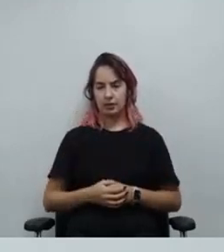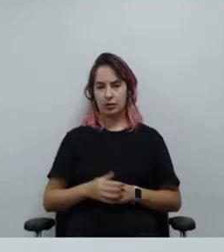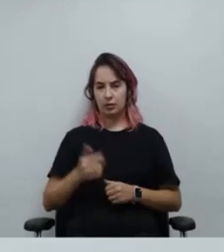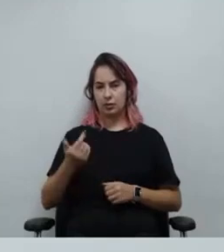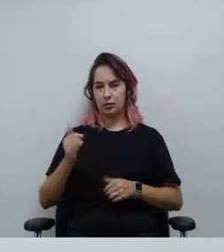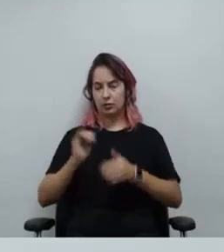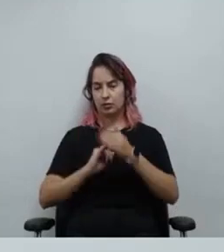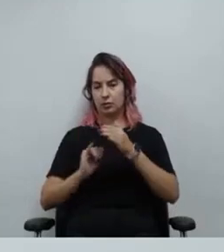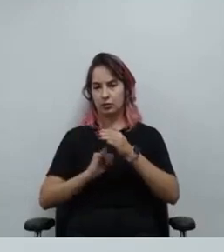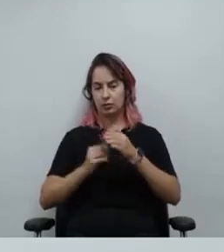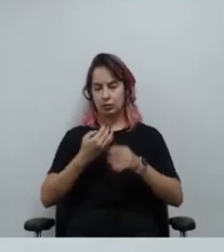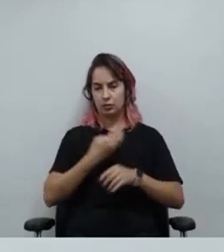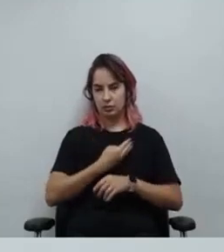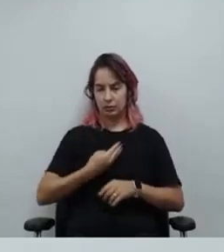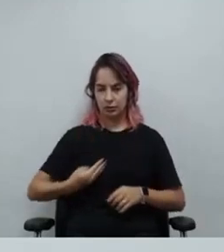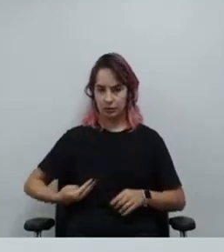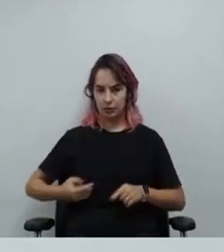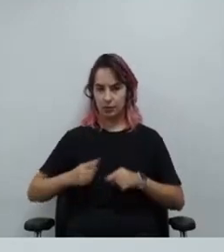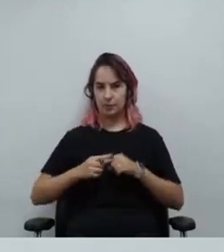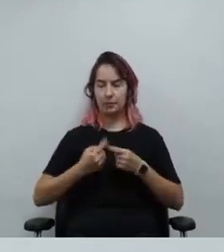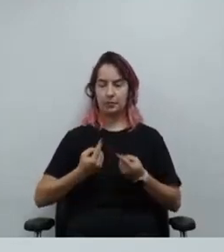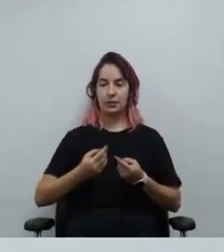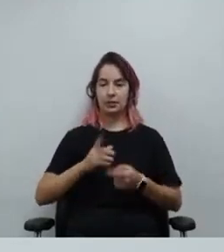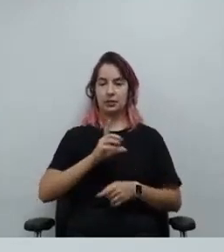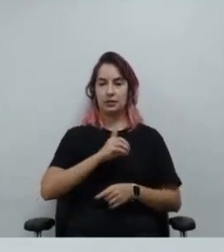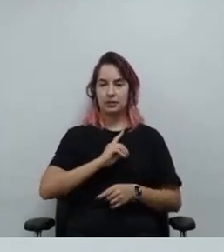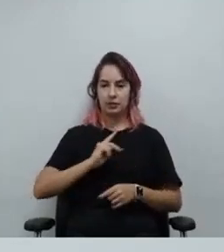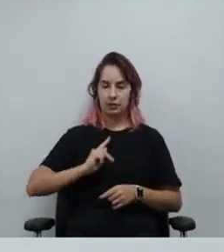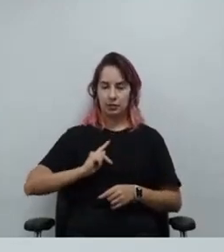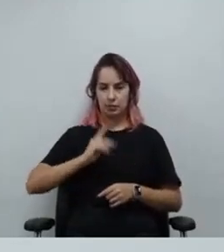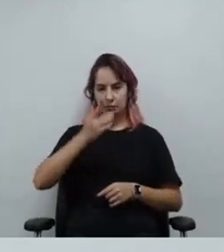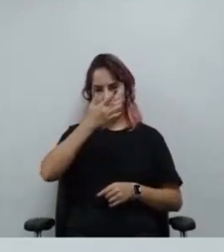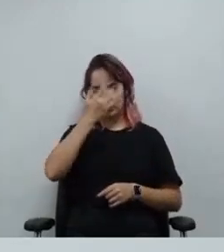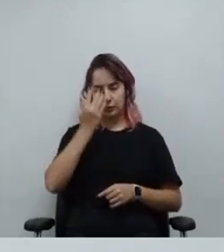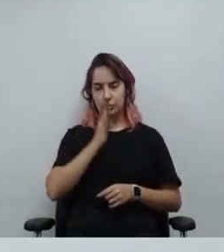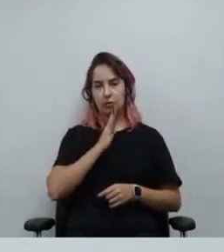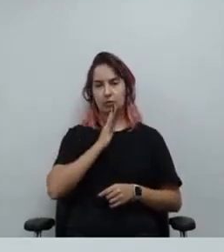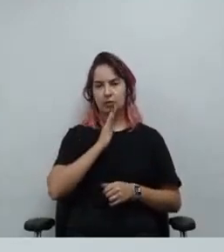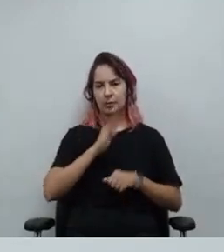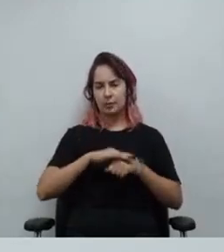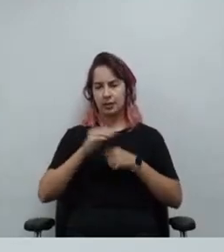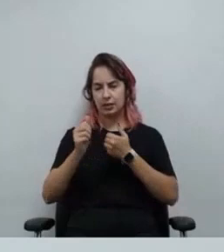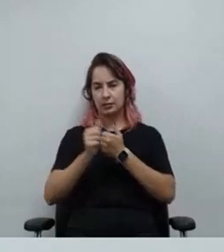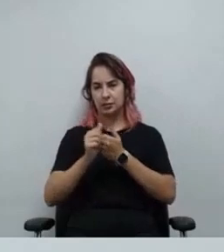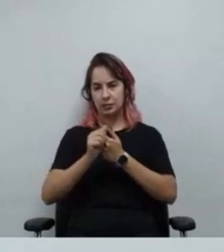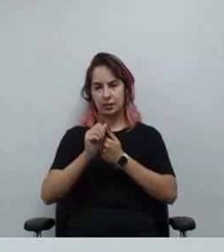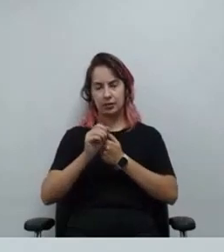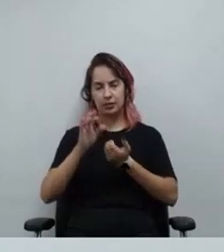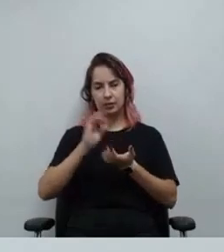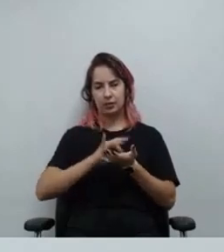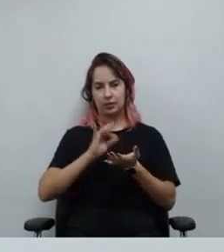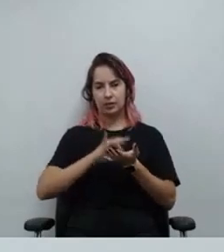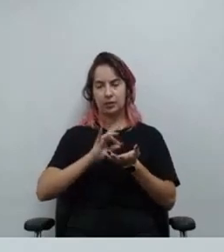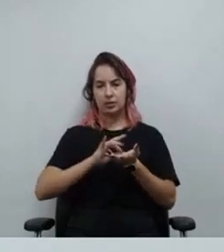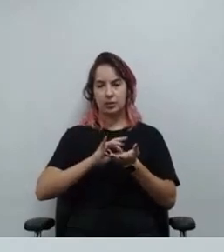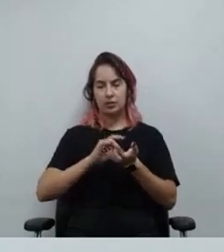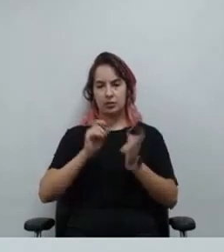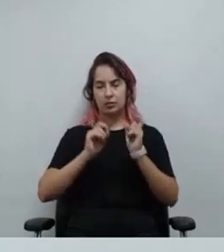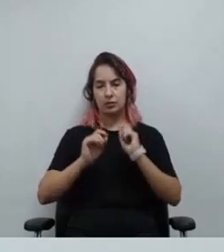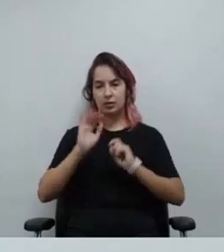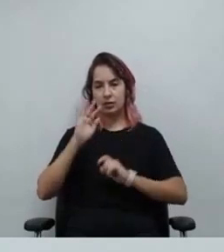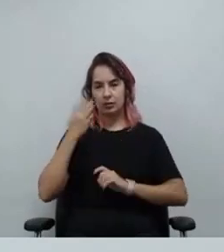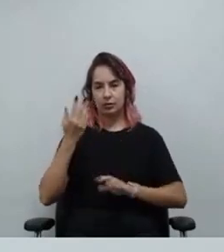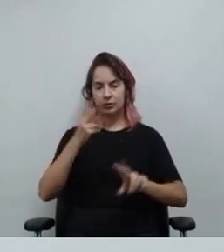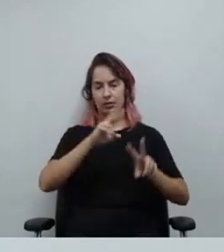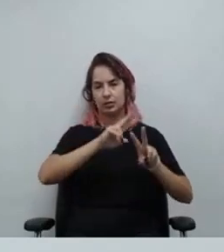instituição pública, mas a Defensoria Pública certamente é quem conhece mais de perto a realidade da situação carcerária